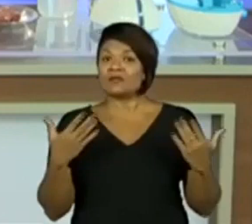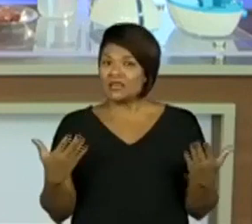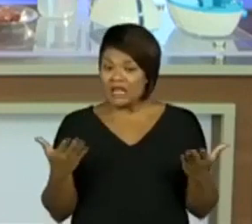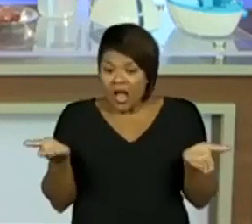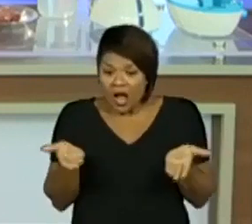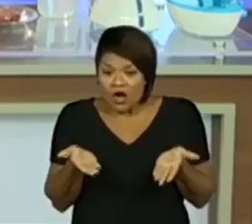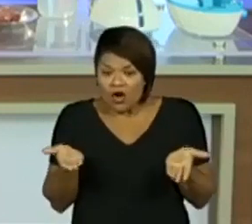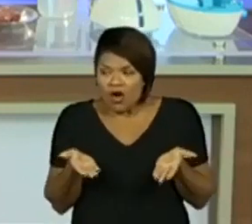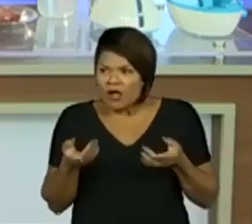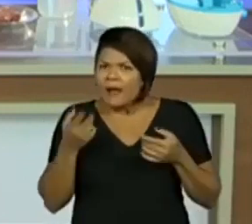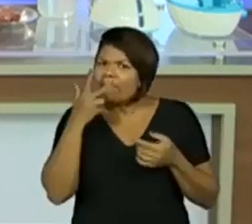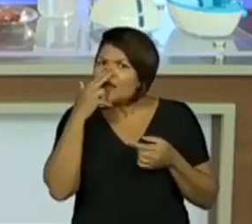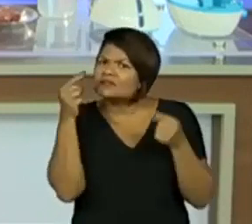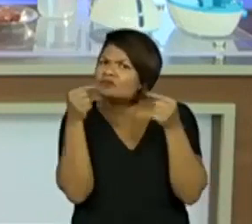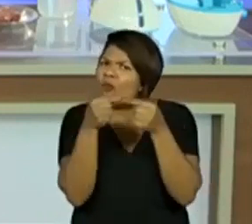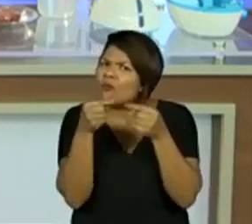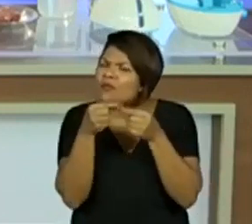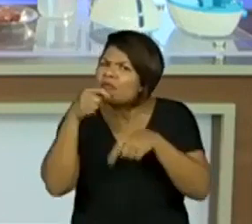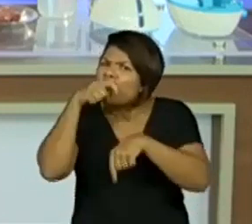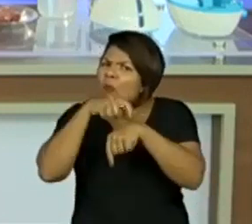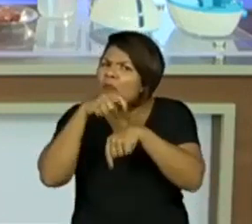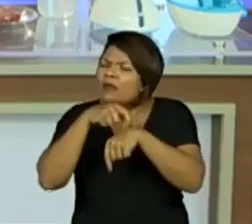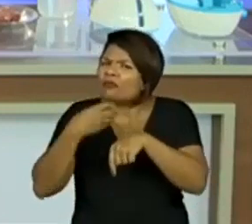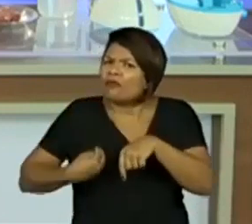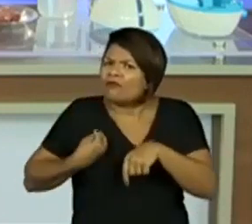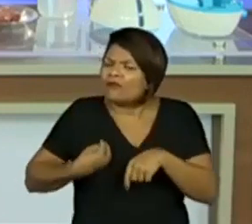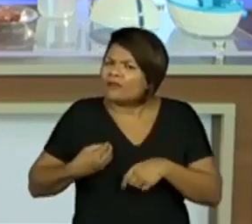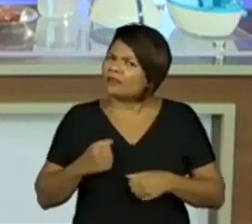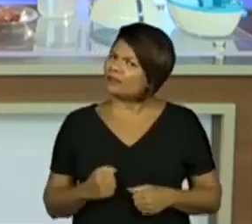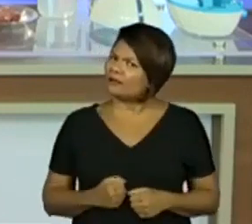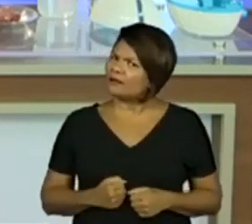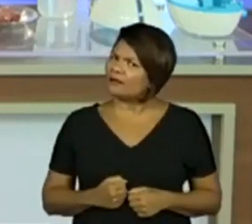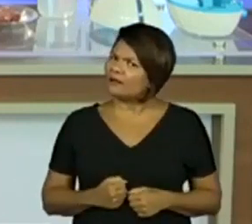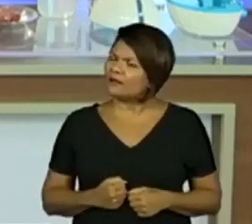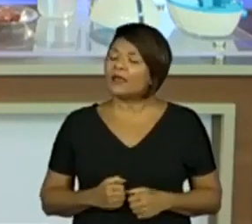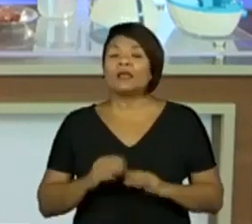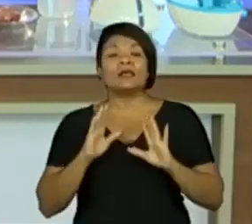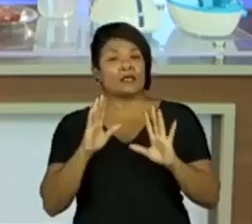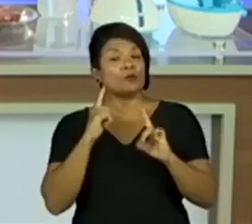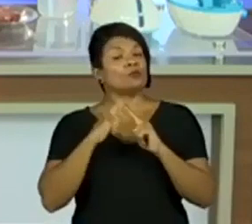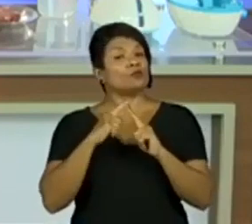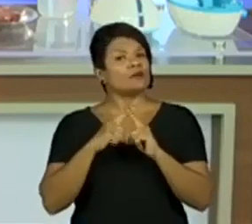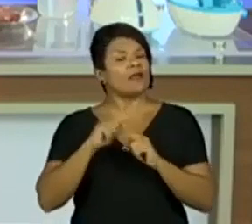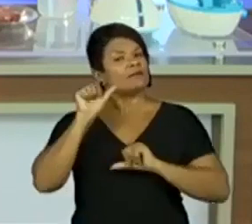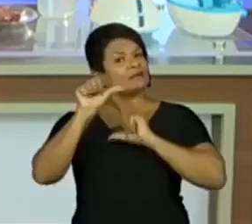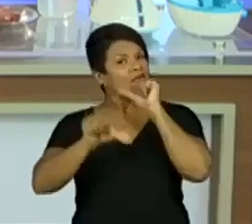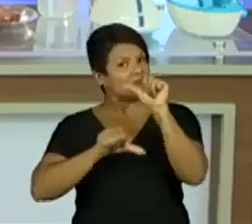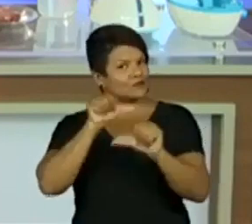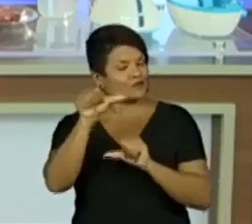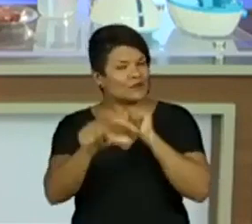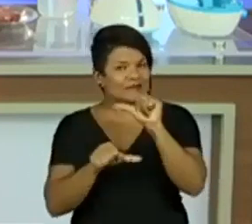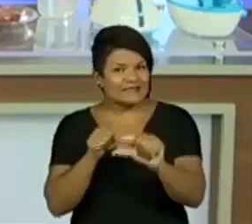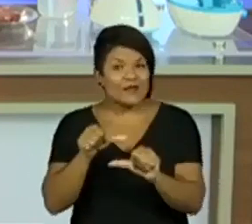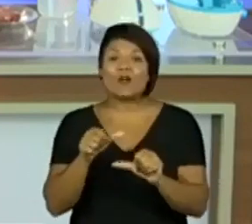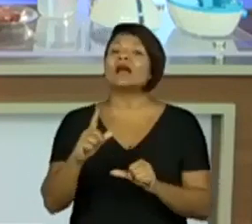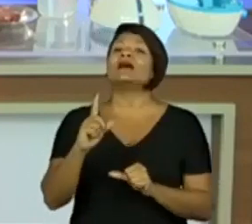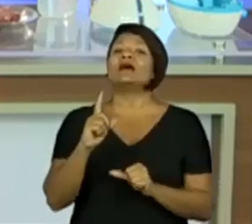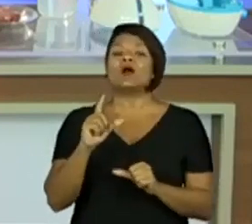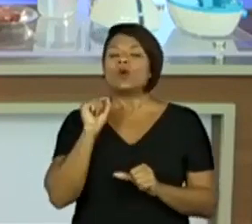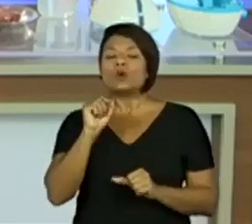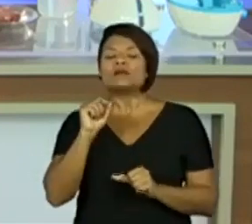de transformações. Quando nós falamos em transformações, estamos falando em